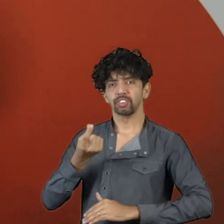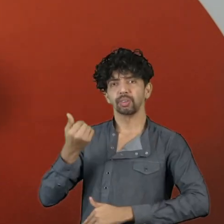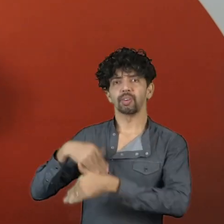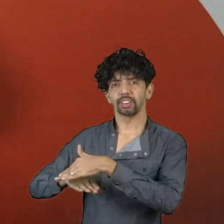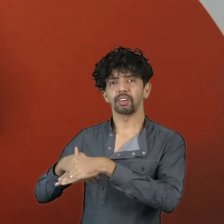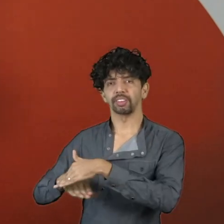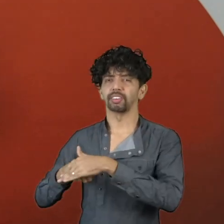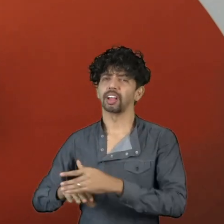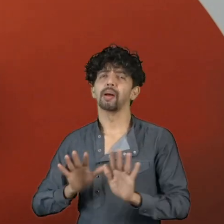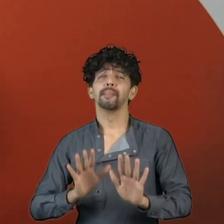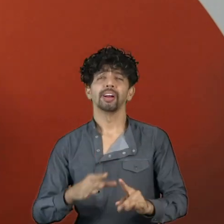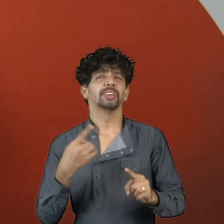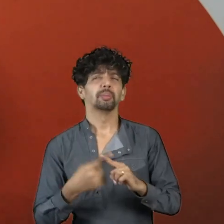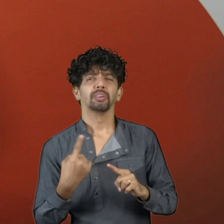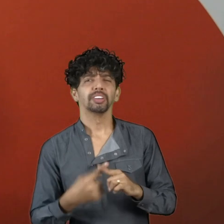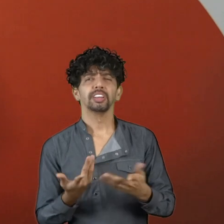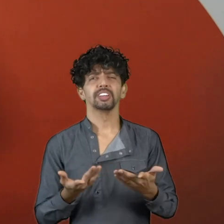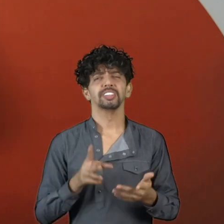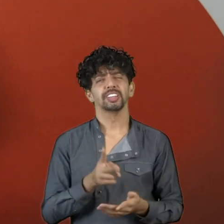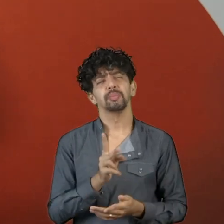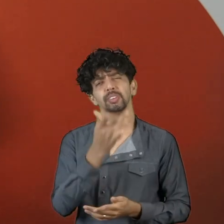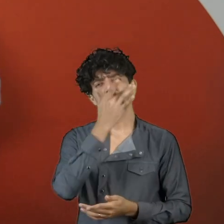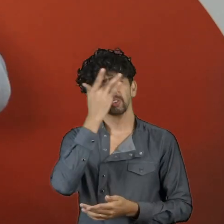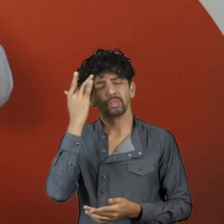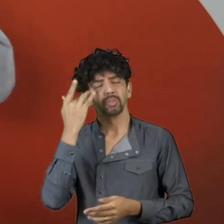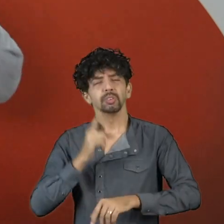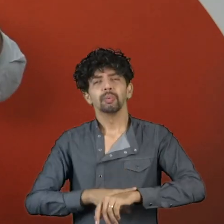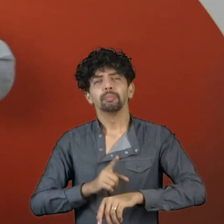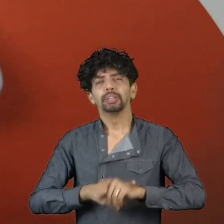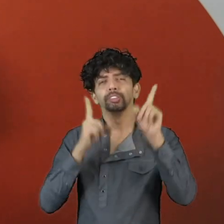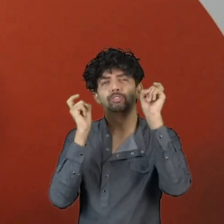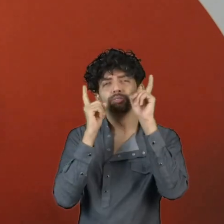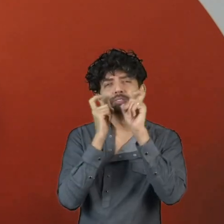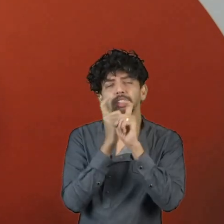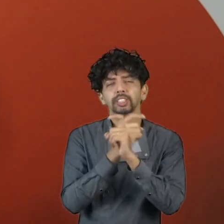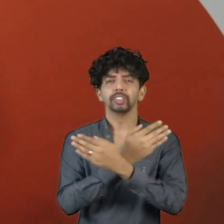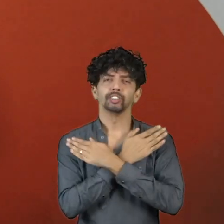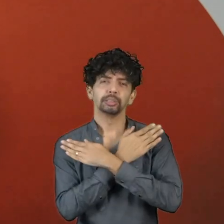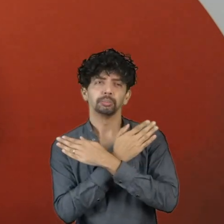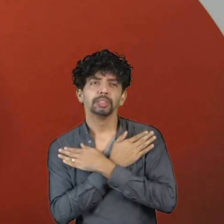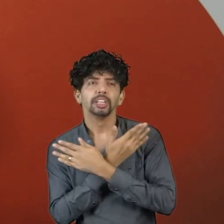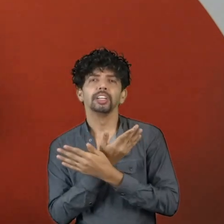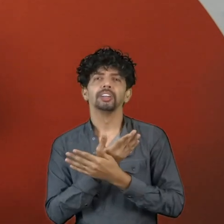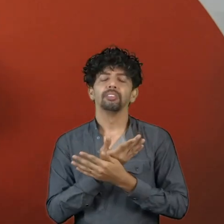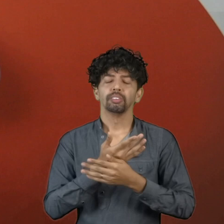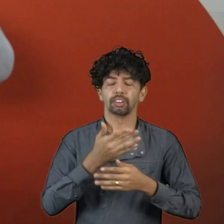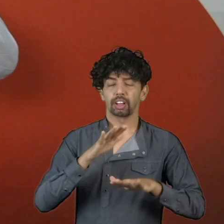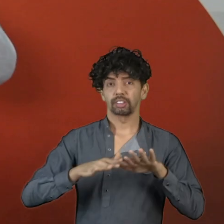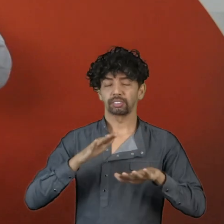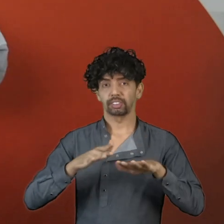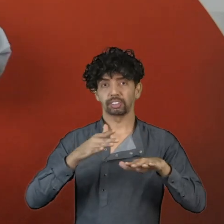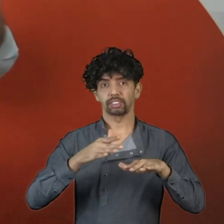pandemia, de situações difíceis, de empregabilidade, foram muitos empregos perdidos,